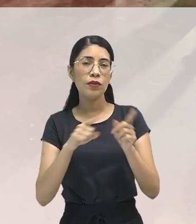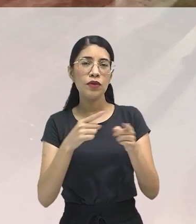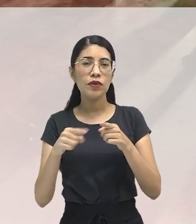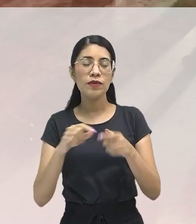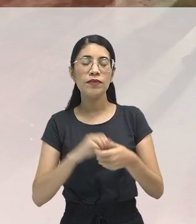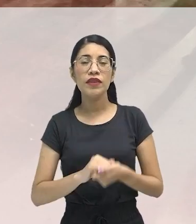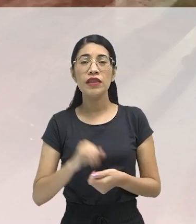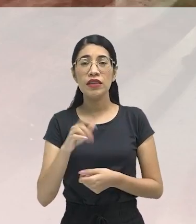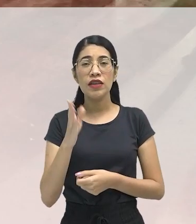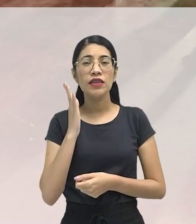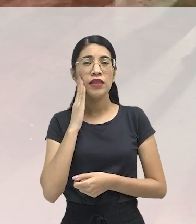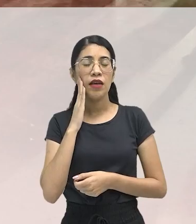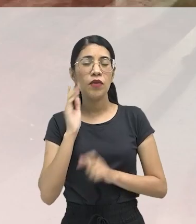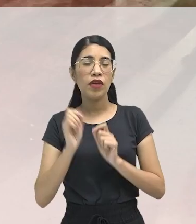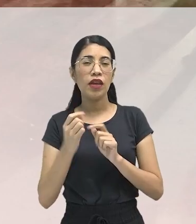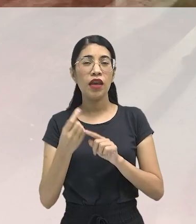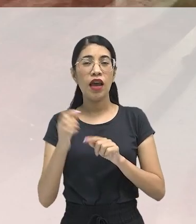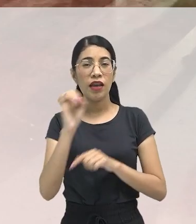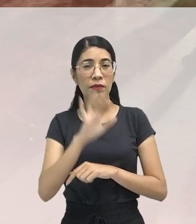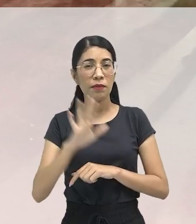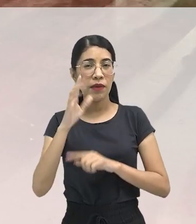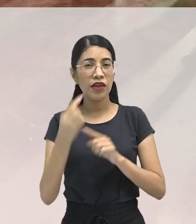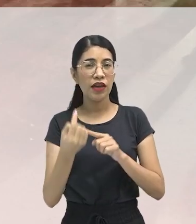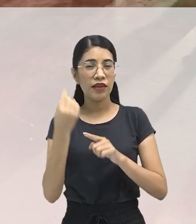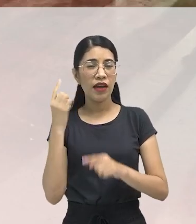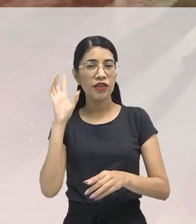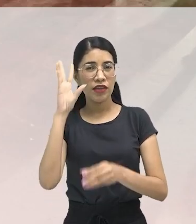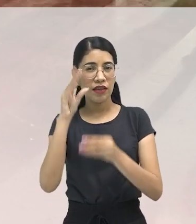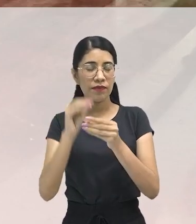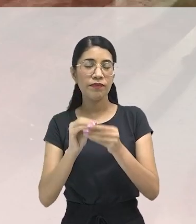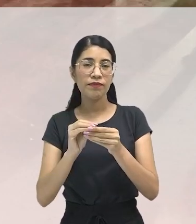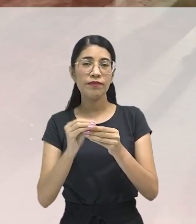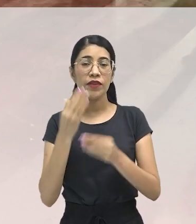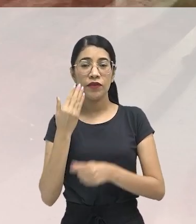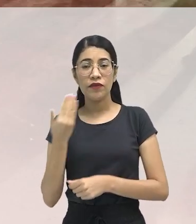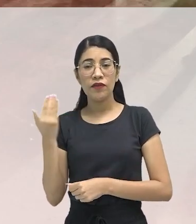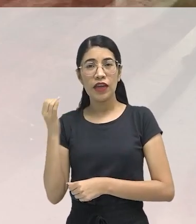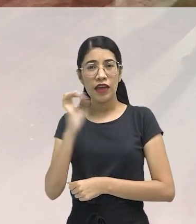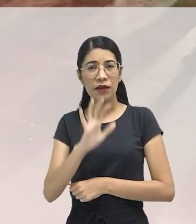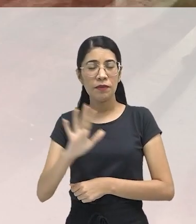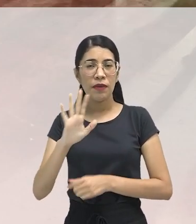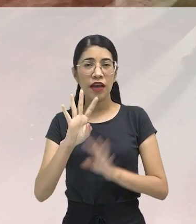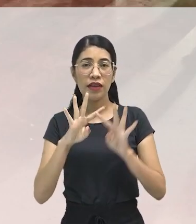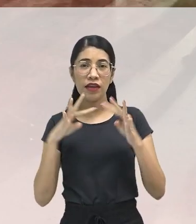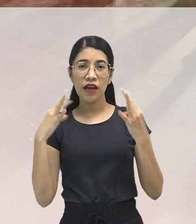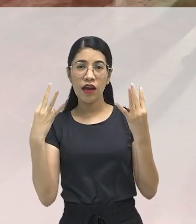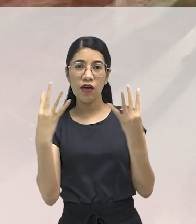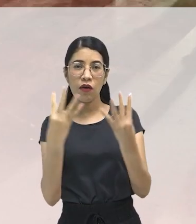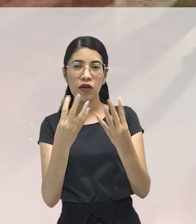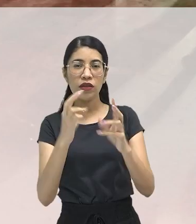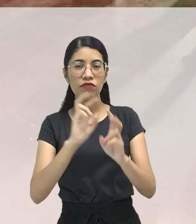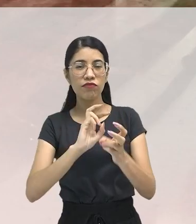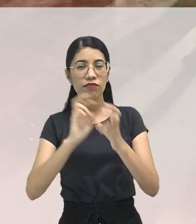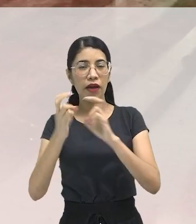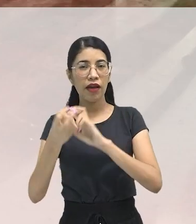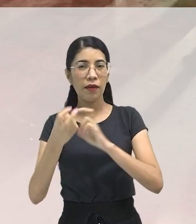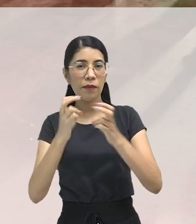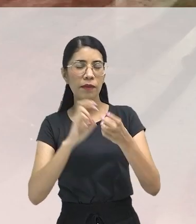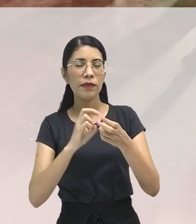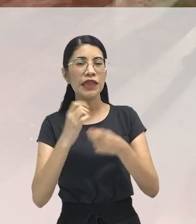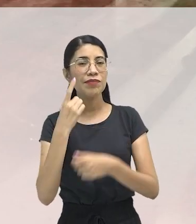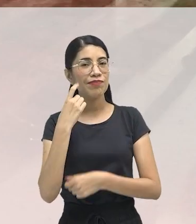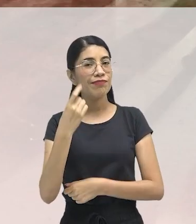apontou aqui para trás acertou. Isso mesmo. Vem ali, ó, daquela roda de capoeira.